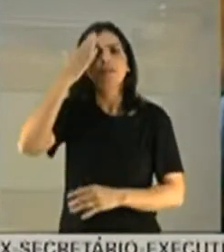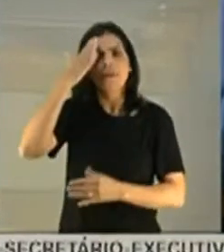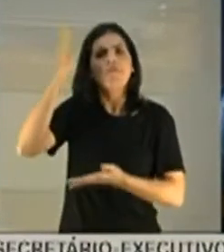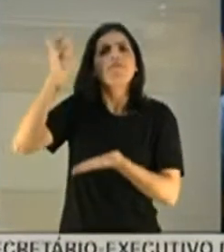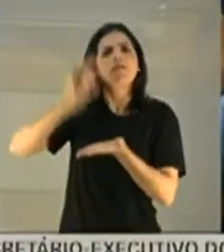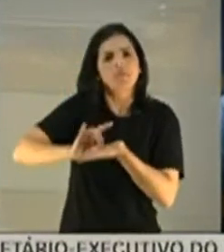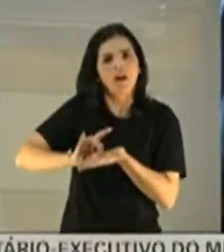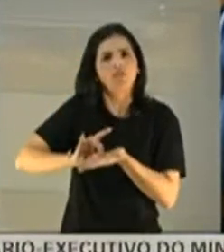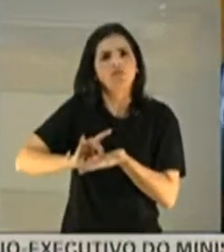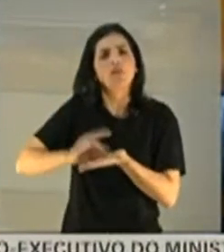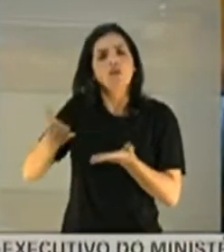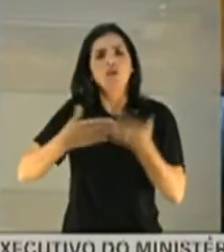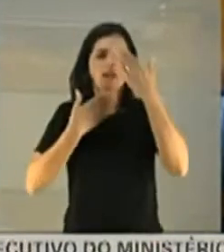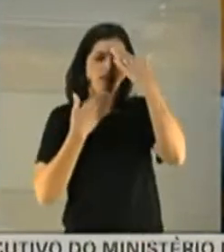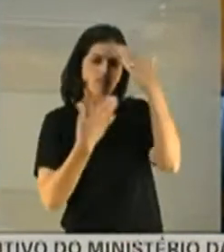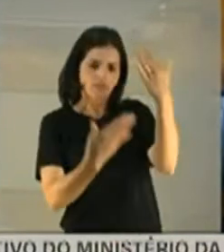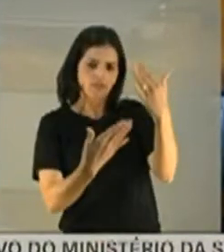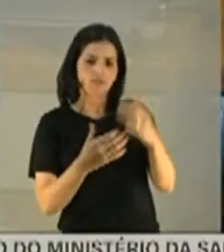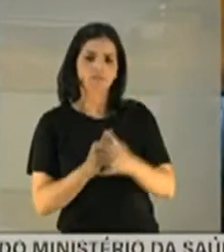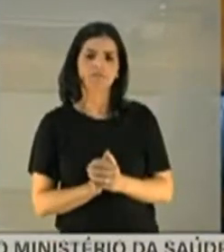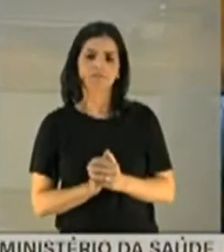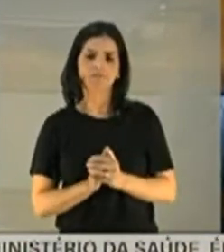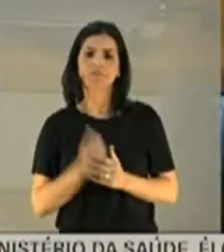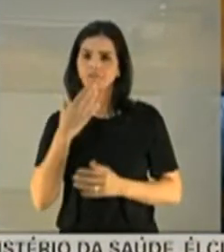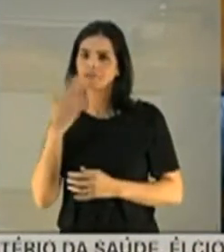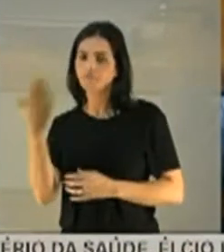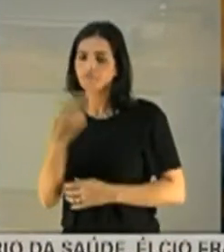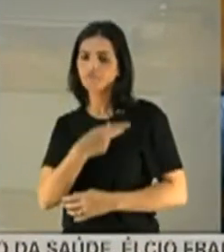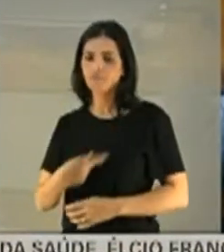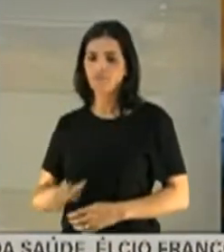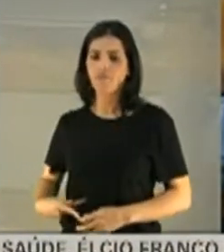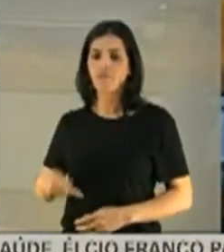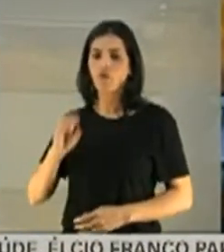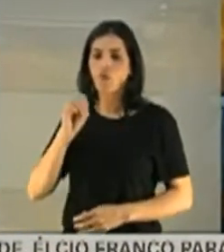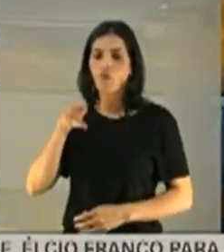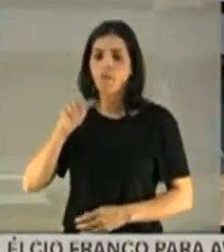insistido aqui. Eu lhe agradeço se puder levar esse pedido ao presidente dessa CPI. Muito obrigado.